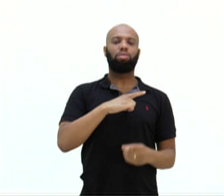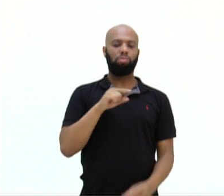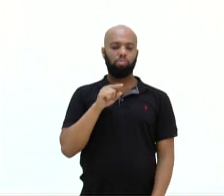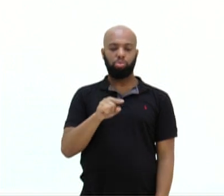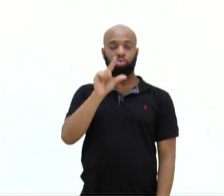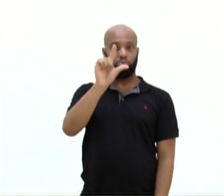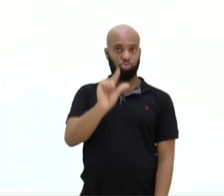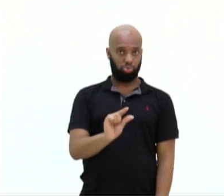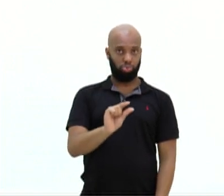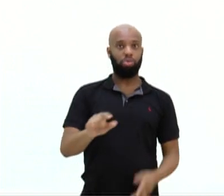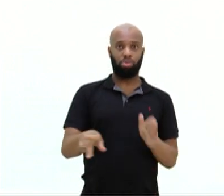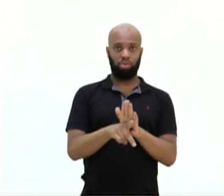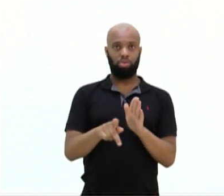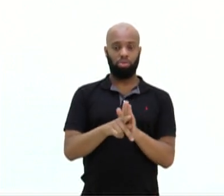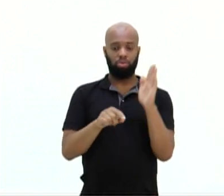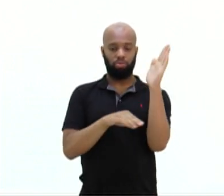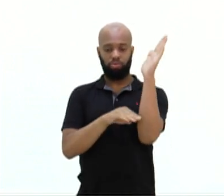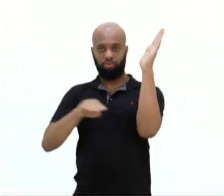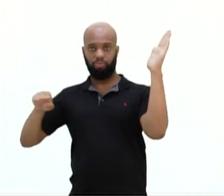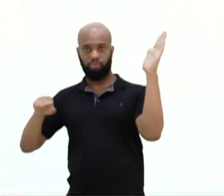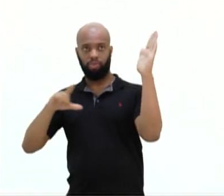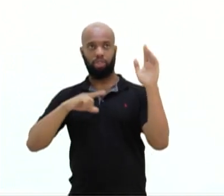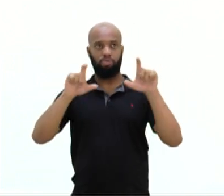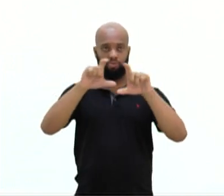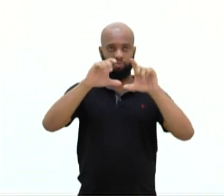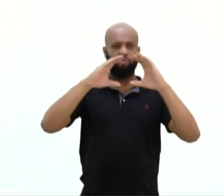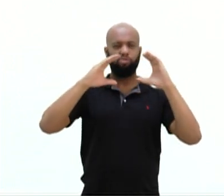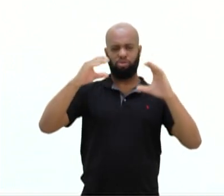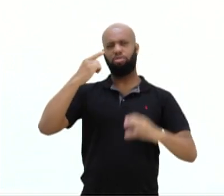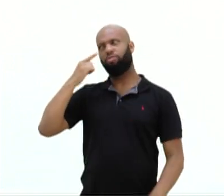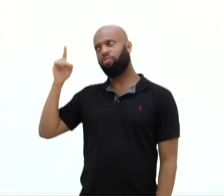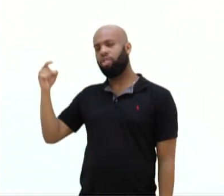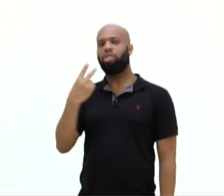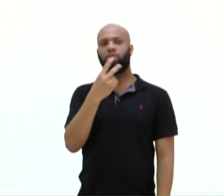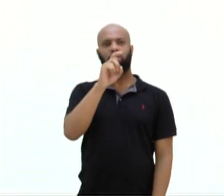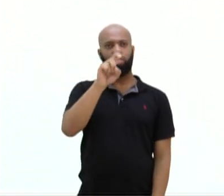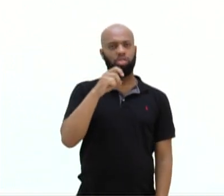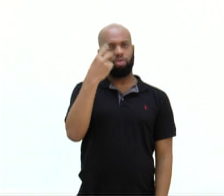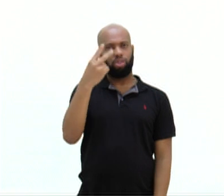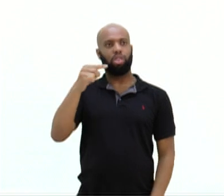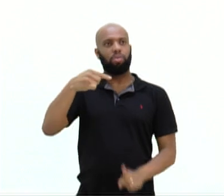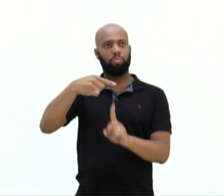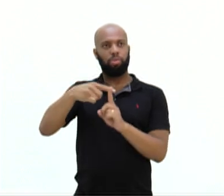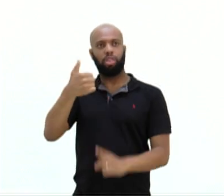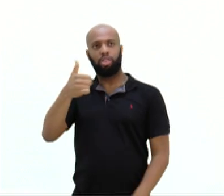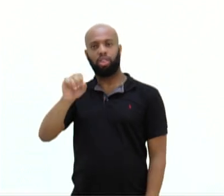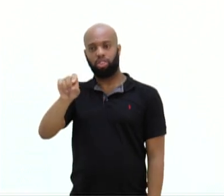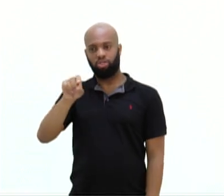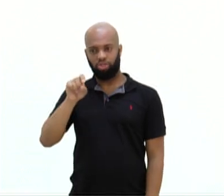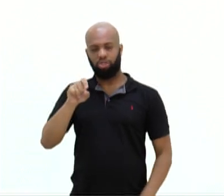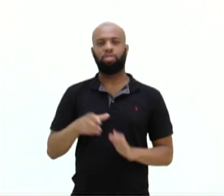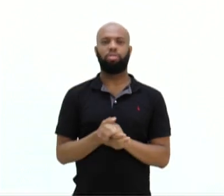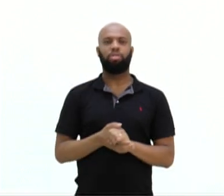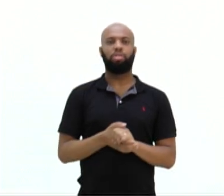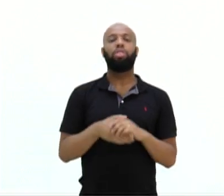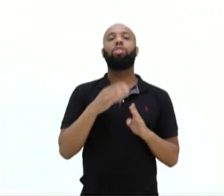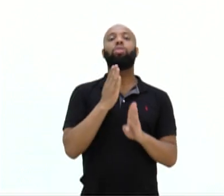aqui está a nossa parábola. Com cavidade voltada para cima, simétrica ao próprio eixo y.